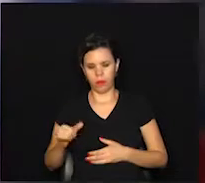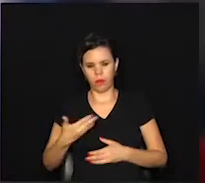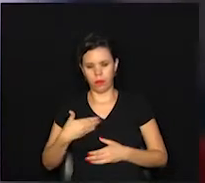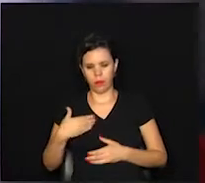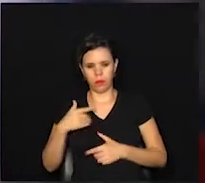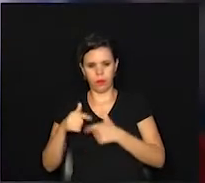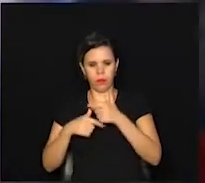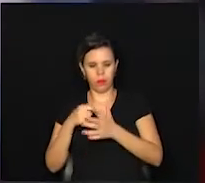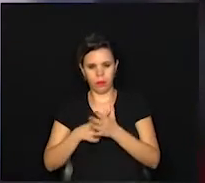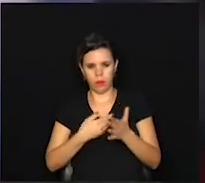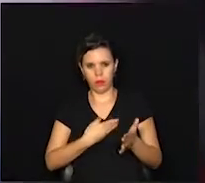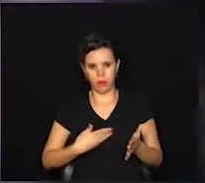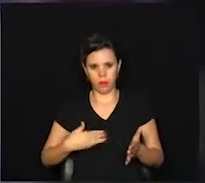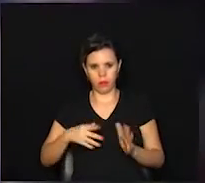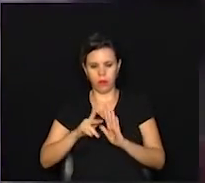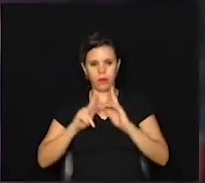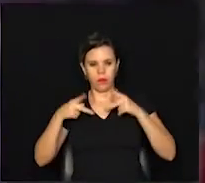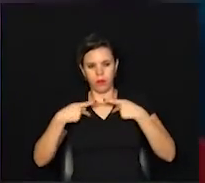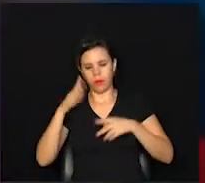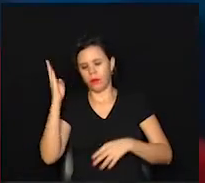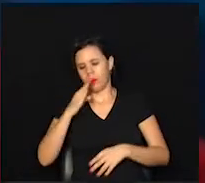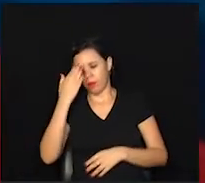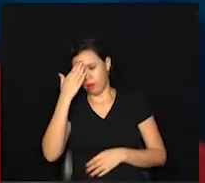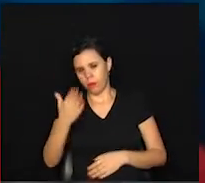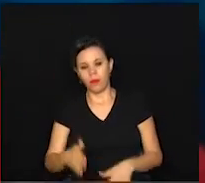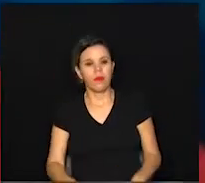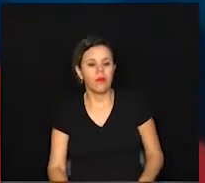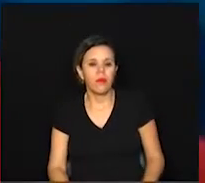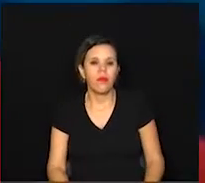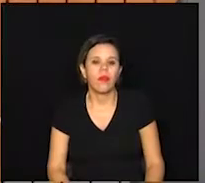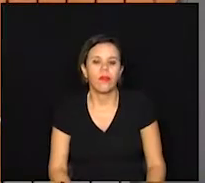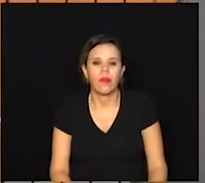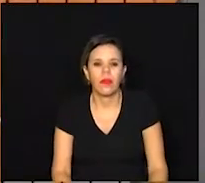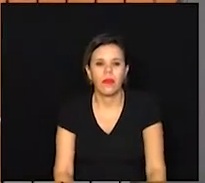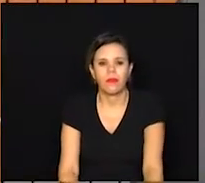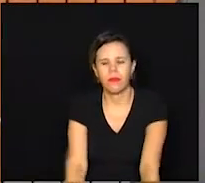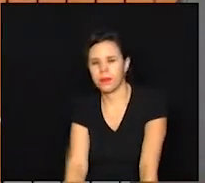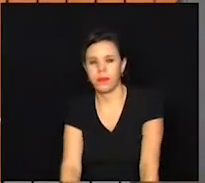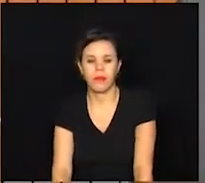das políticas de direitos humanos no Brasil. Muito obrigado.